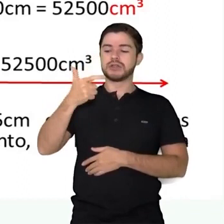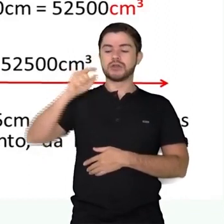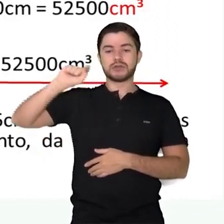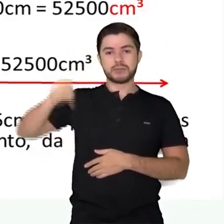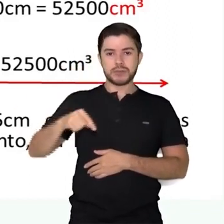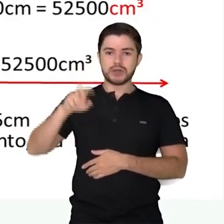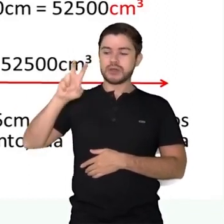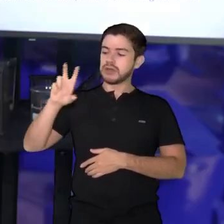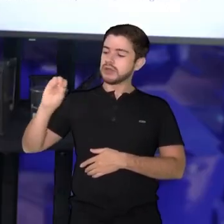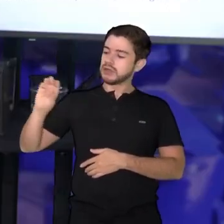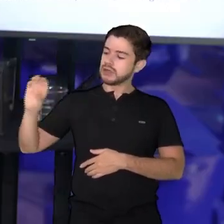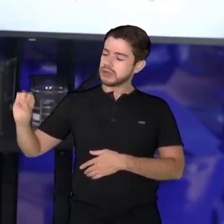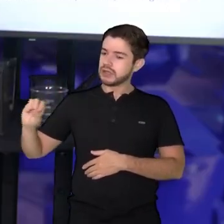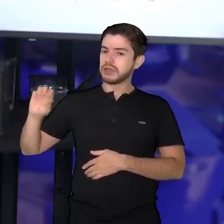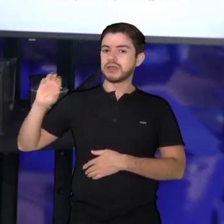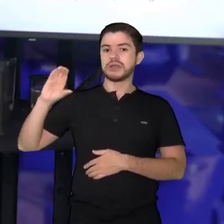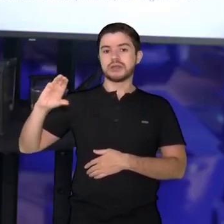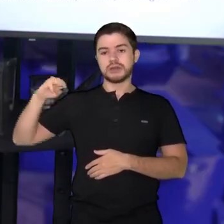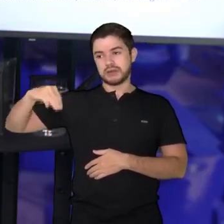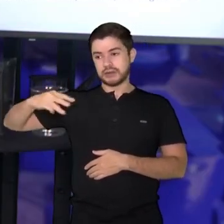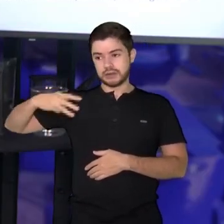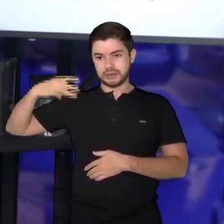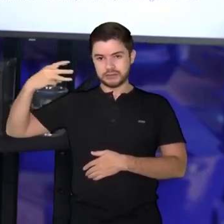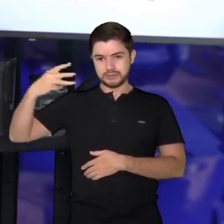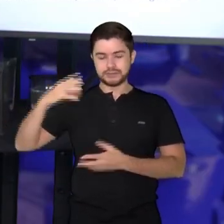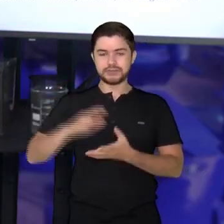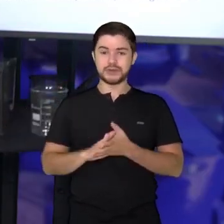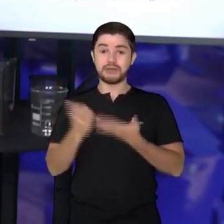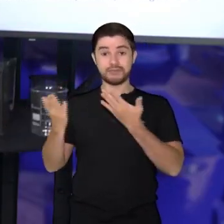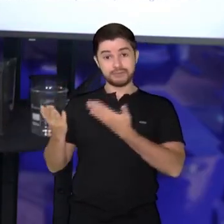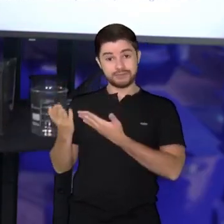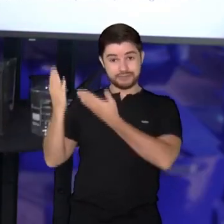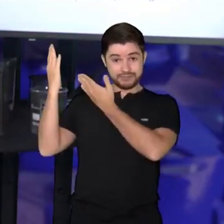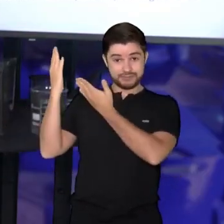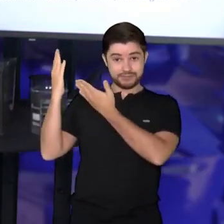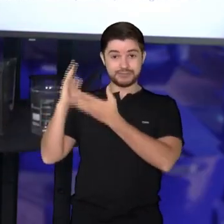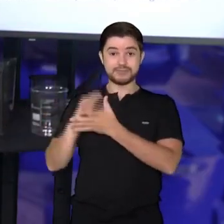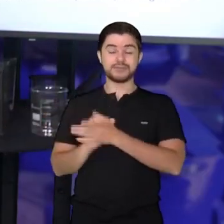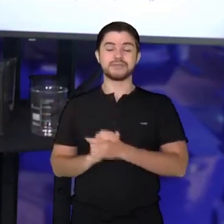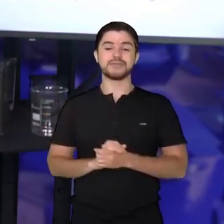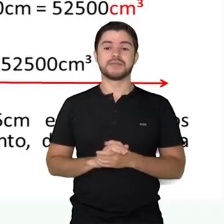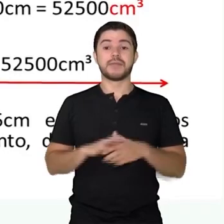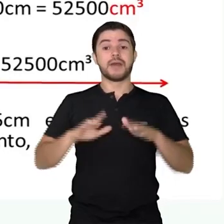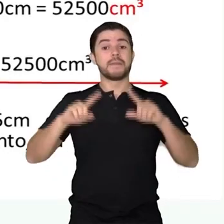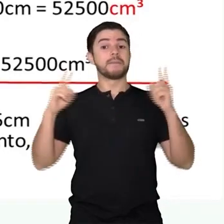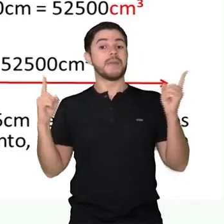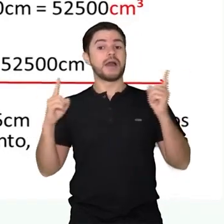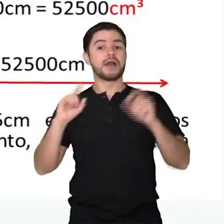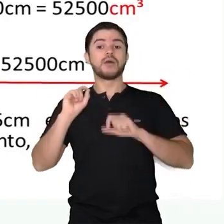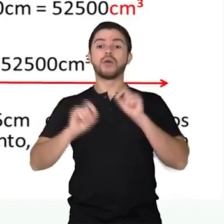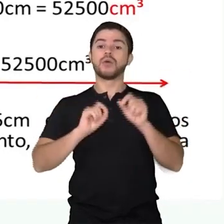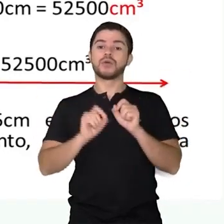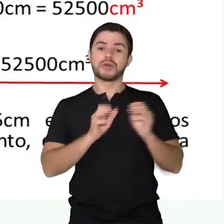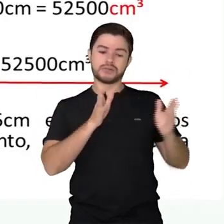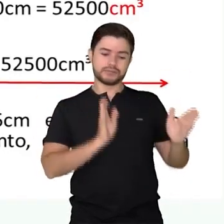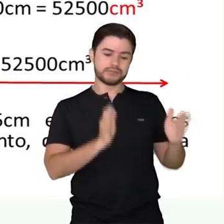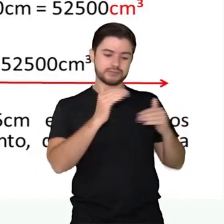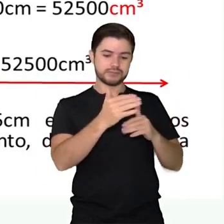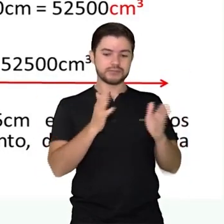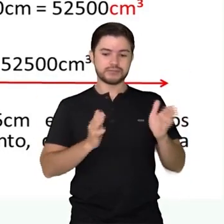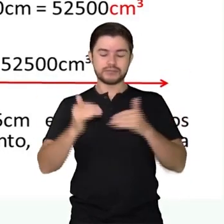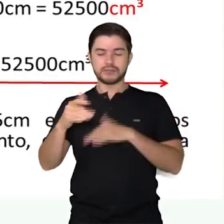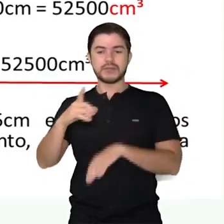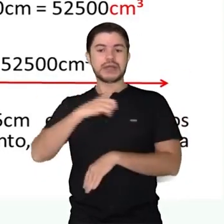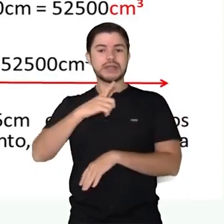52.500 centímetros cúbicos, né? Então, fica aqui a observação para vocês. Porém, cada cubo tem a medida da aresta